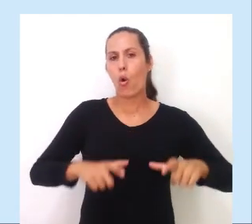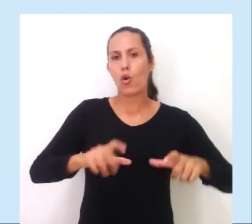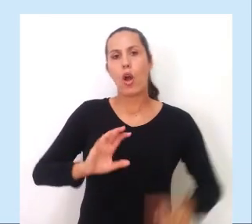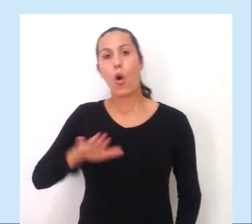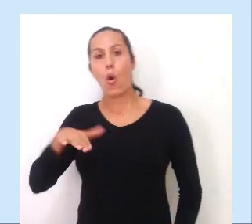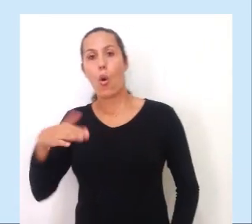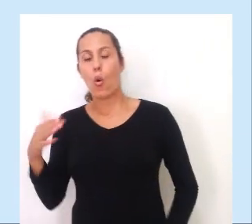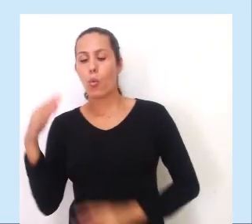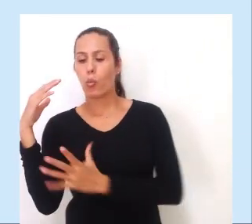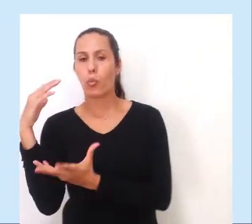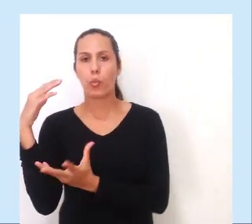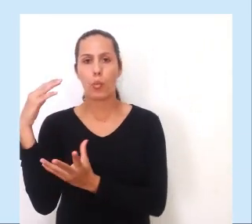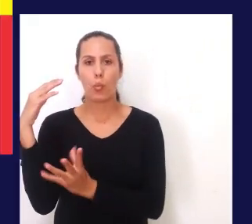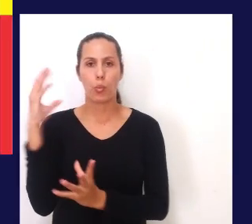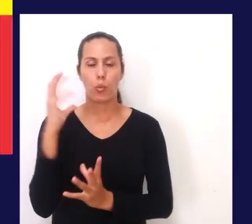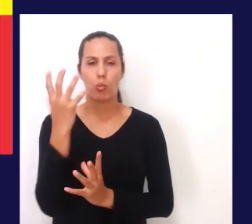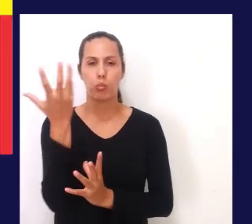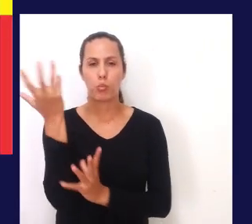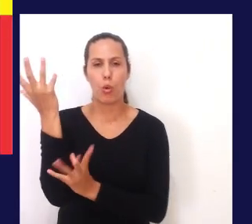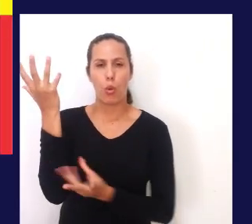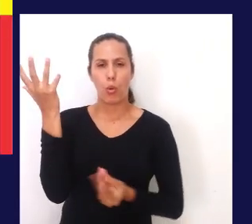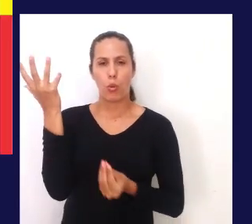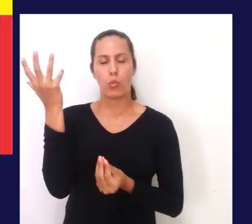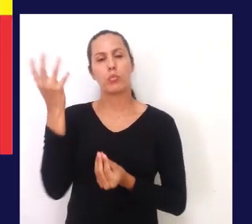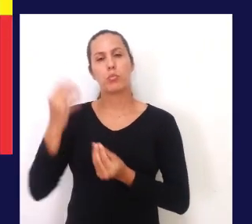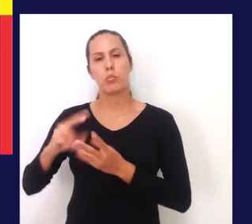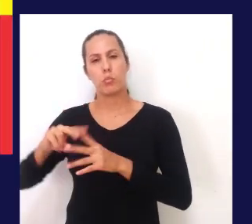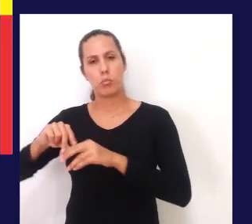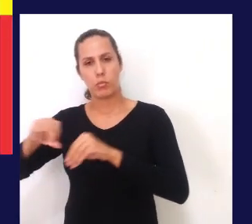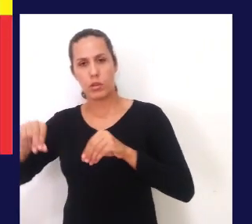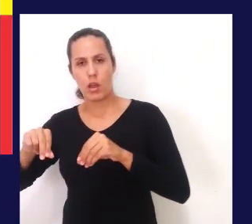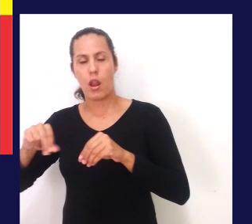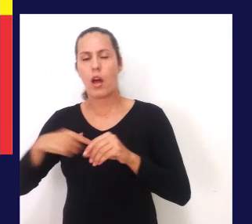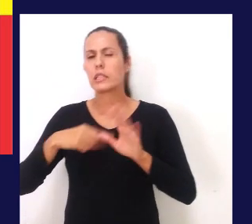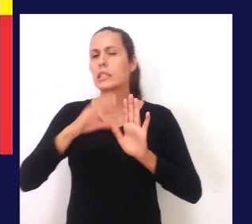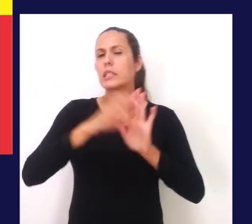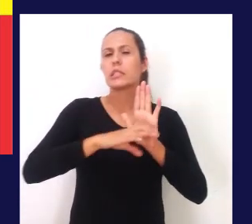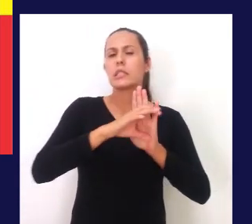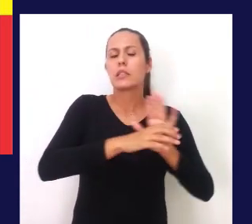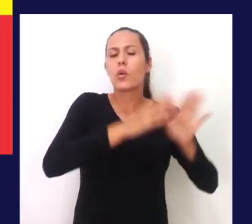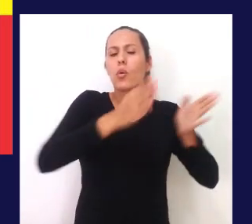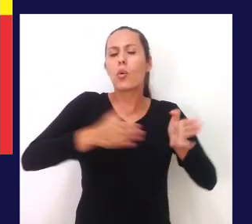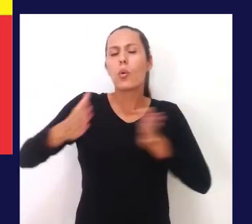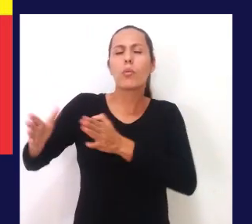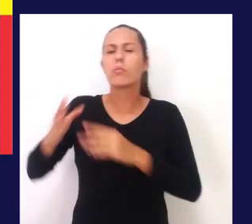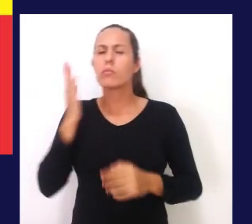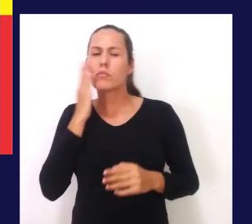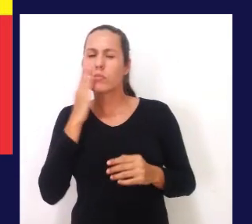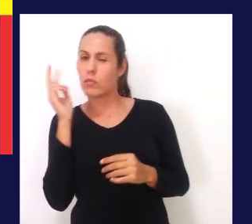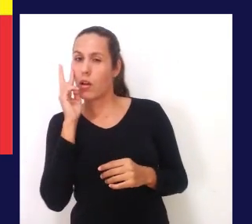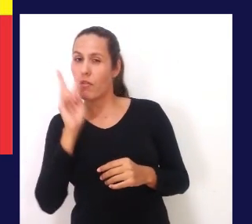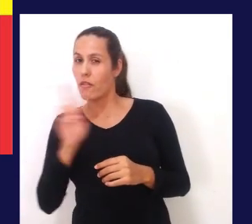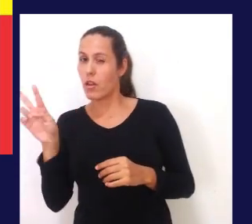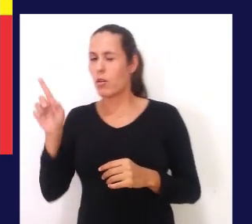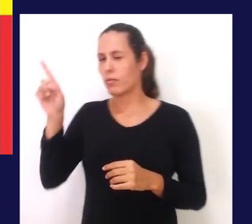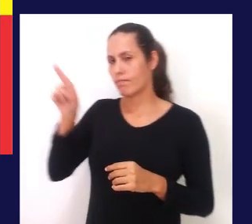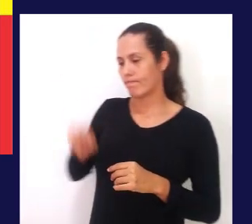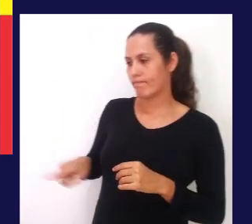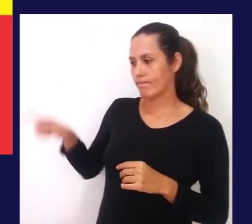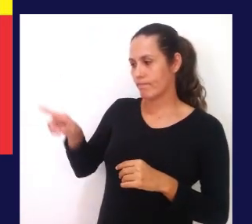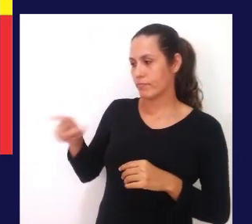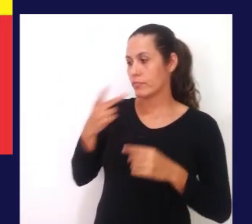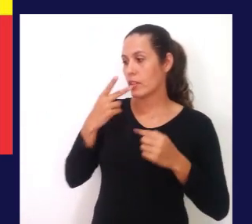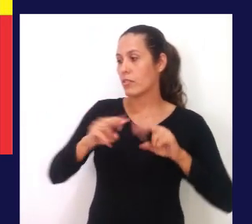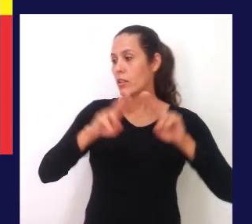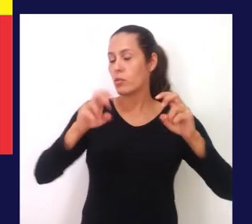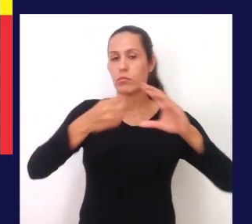podemos classificá-las. Vamos observar esses slides sobre a classificação das rochas? Bom,